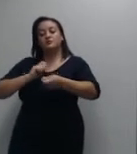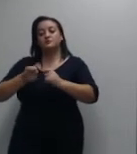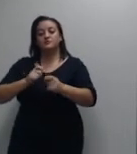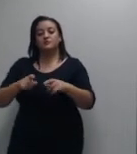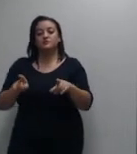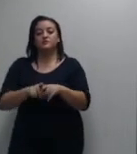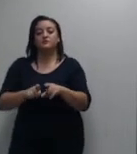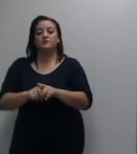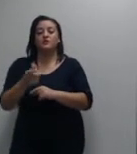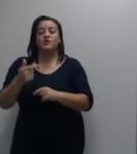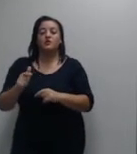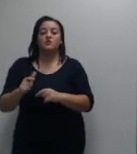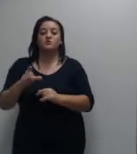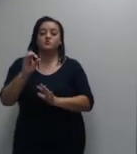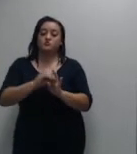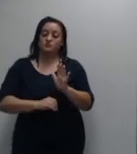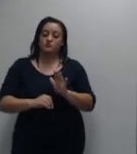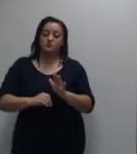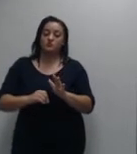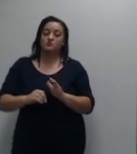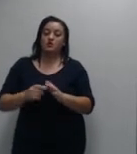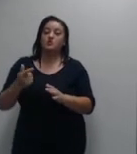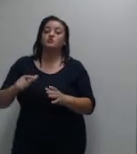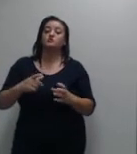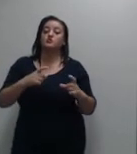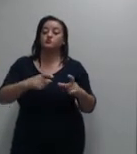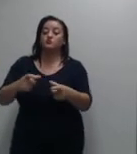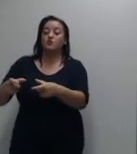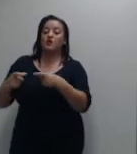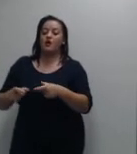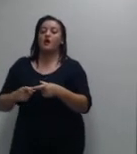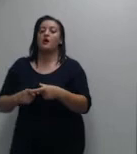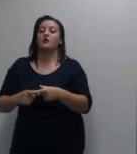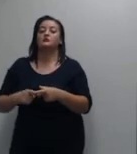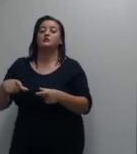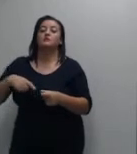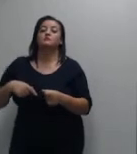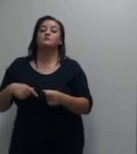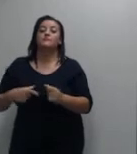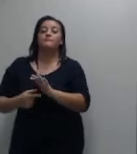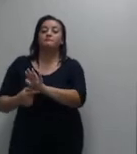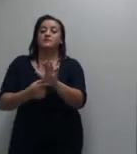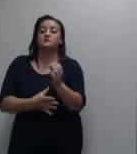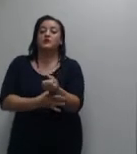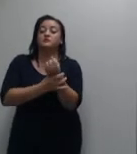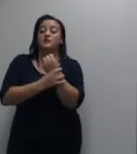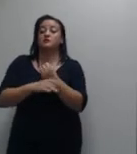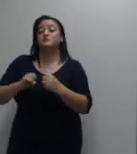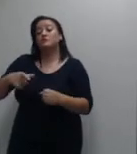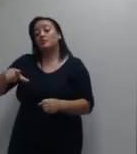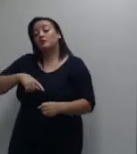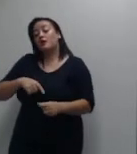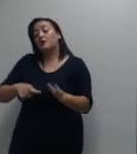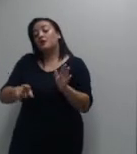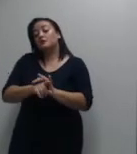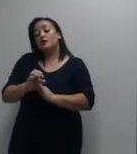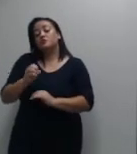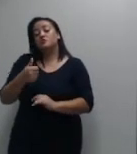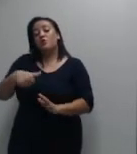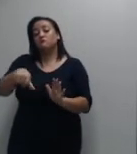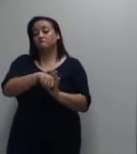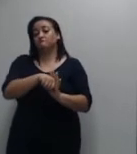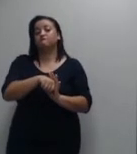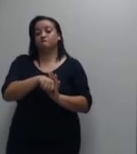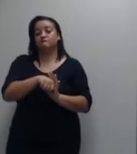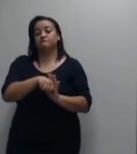e outros órgãos não é e outros não sentido de dar segurança EA legalidade ou ilegalidade